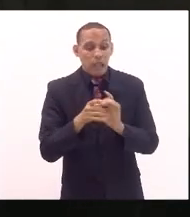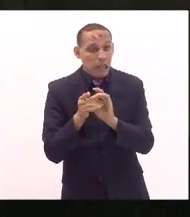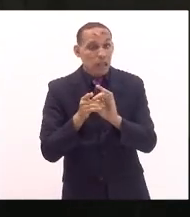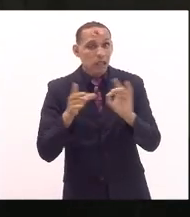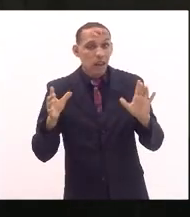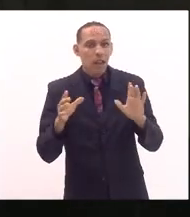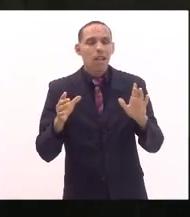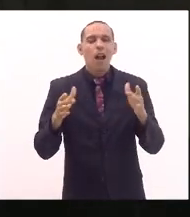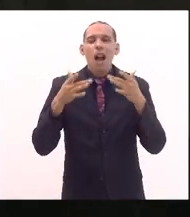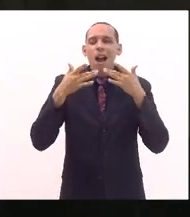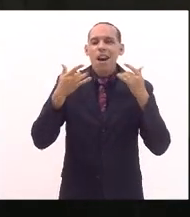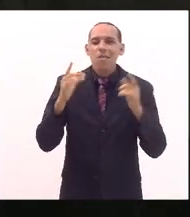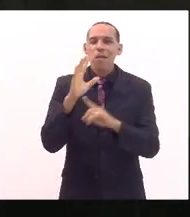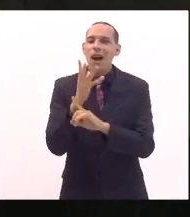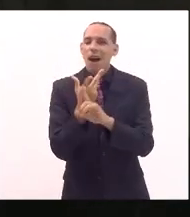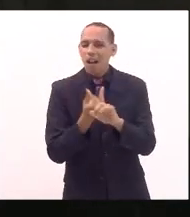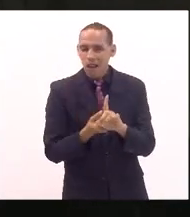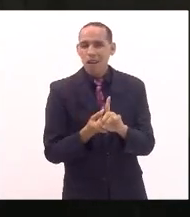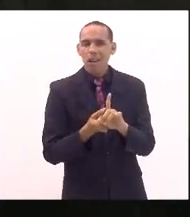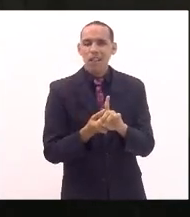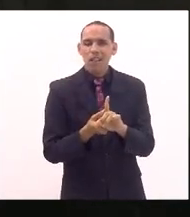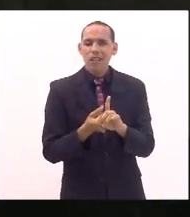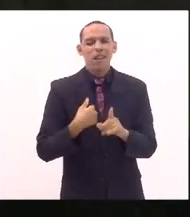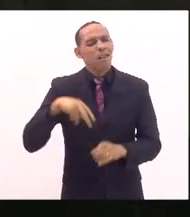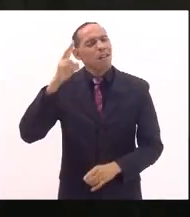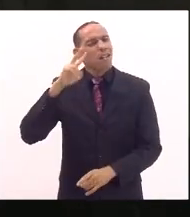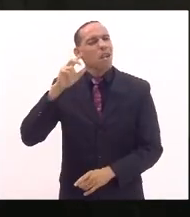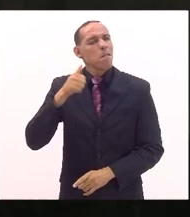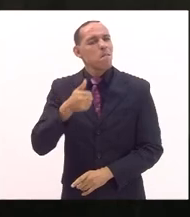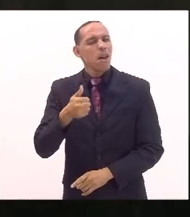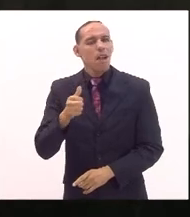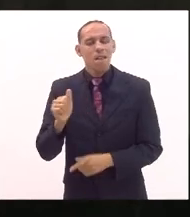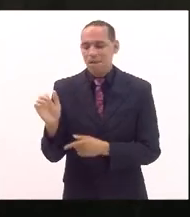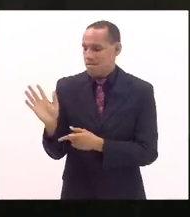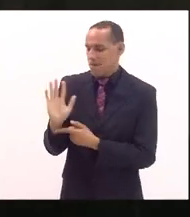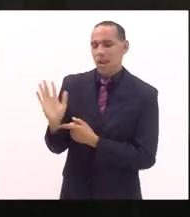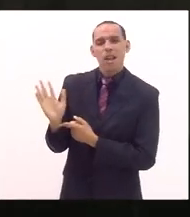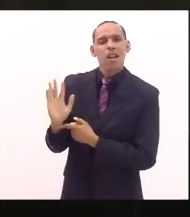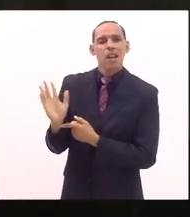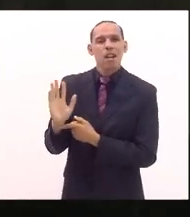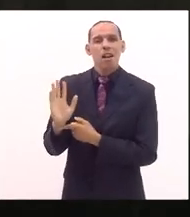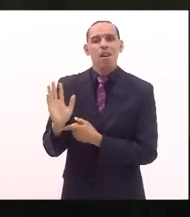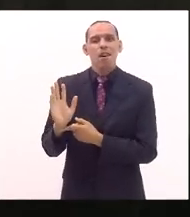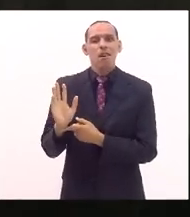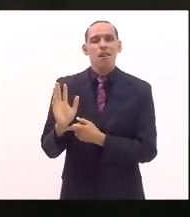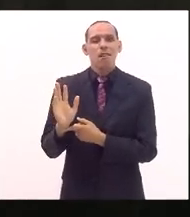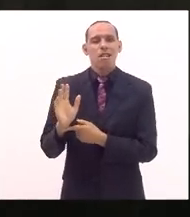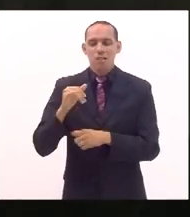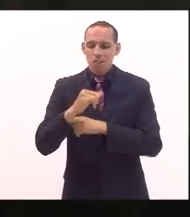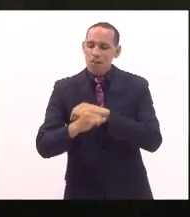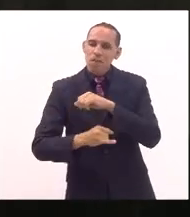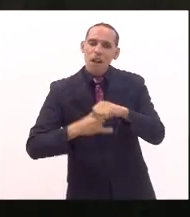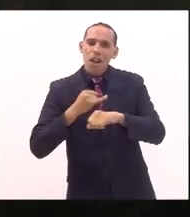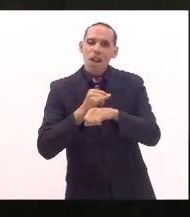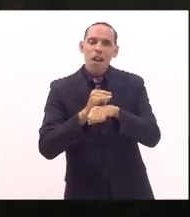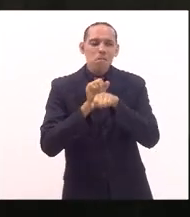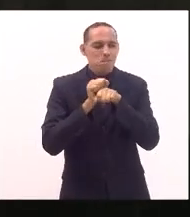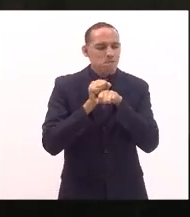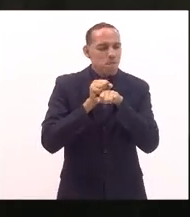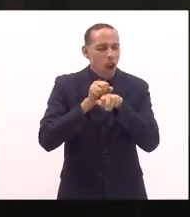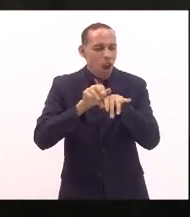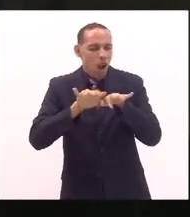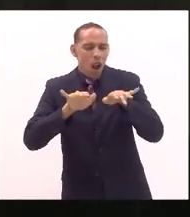manifestação artística senhor presidente me recordo bem um vídeo que circulou intensamente pela